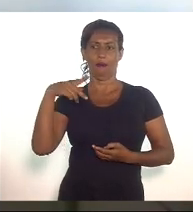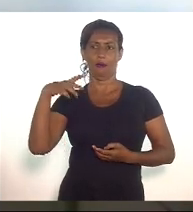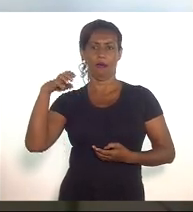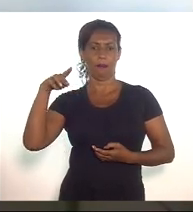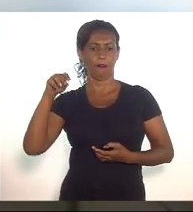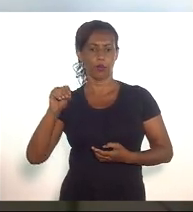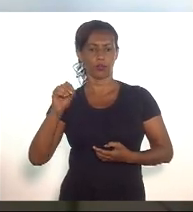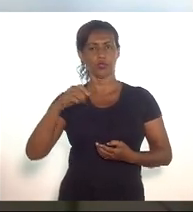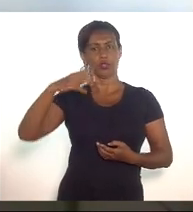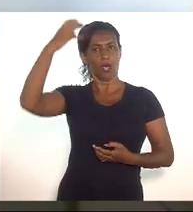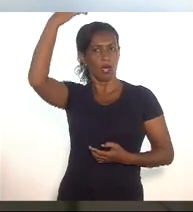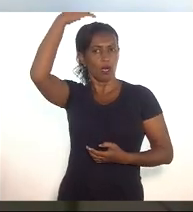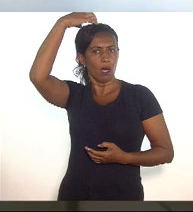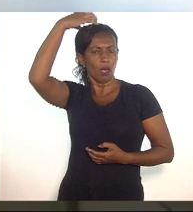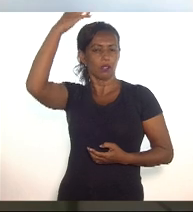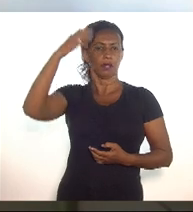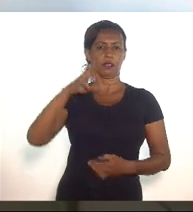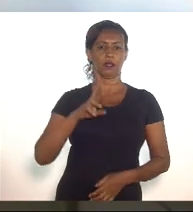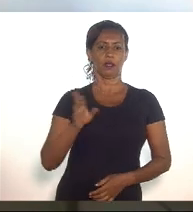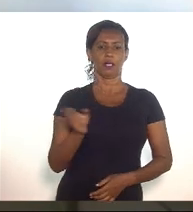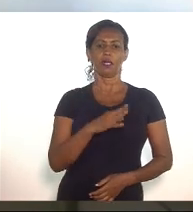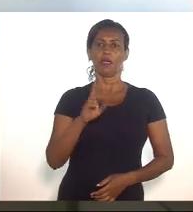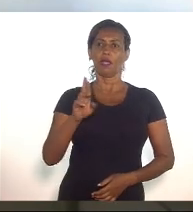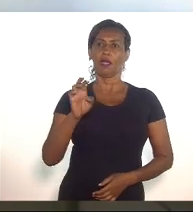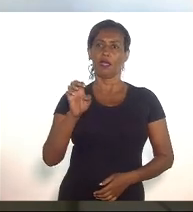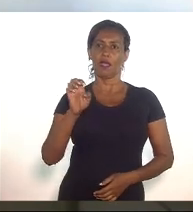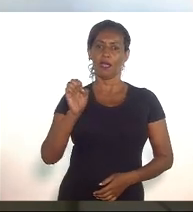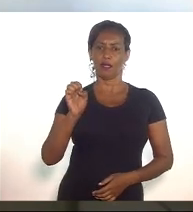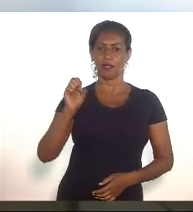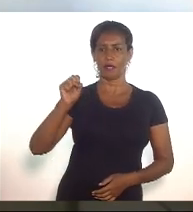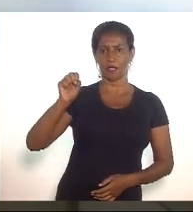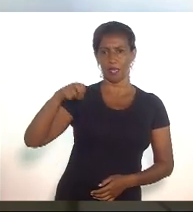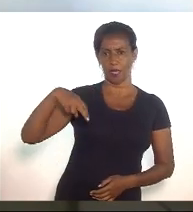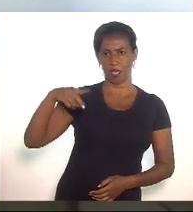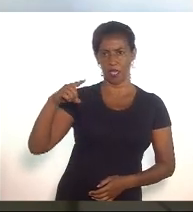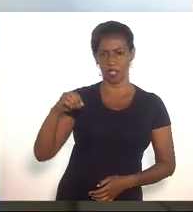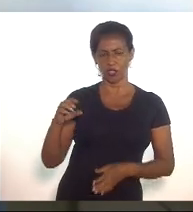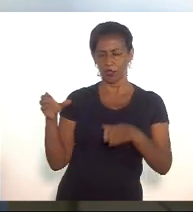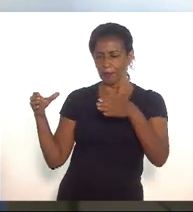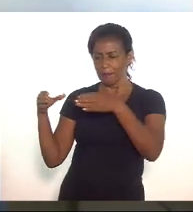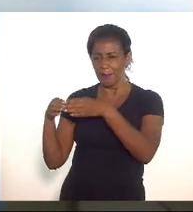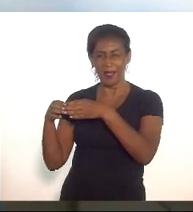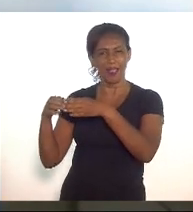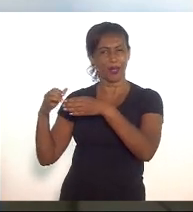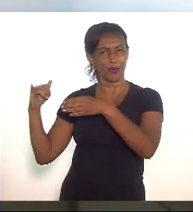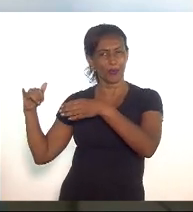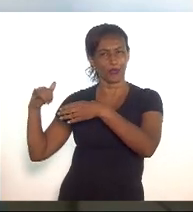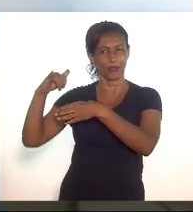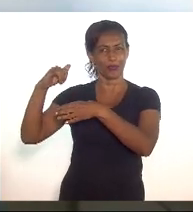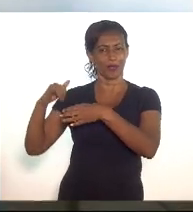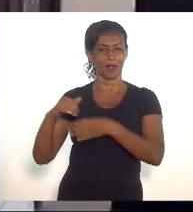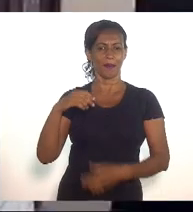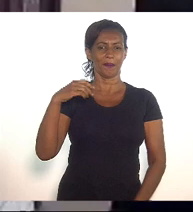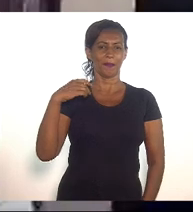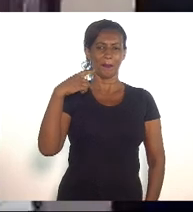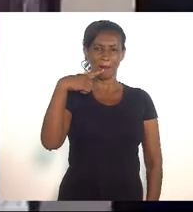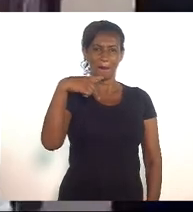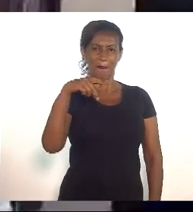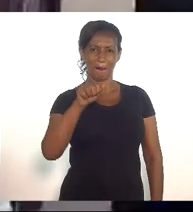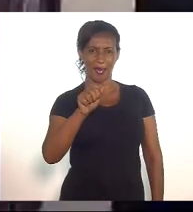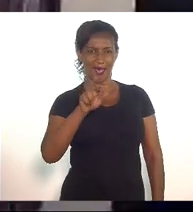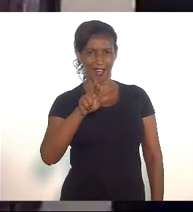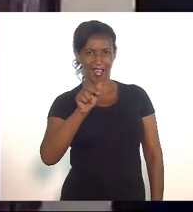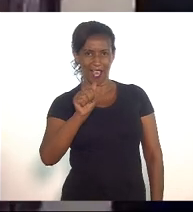Angra, Resende, a rede de pequenos aeroportos que nós temos aqui. Paraty.